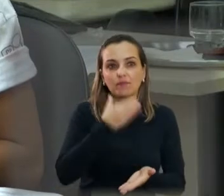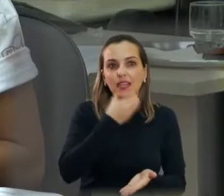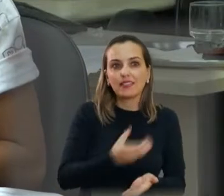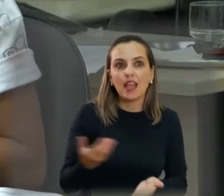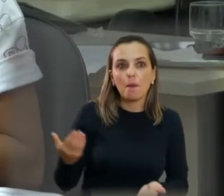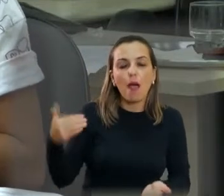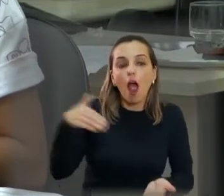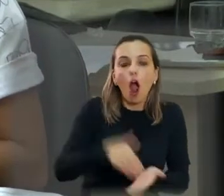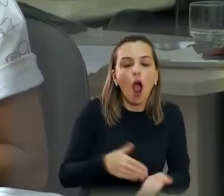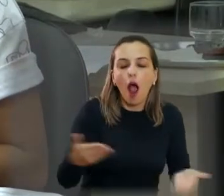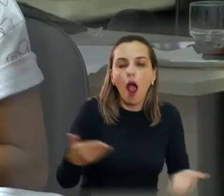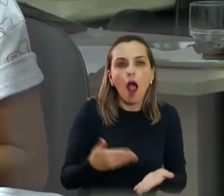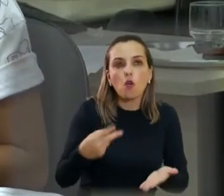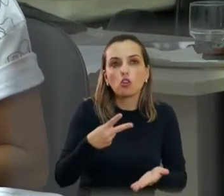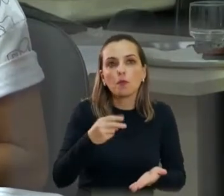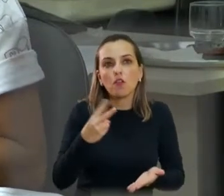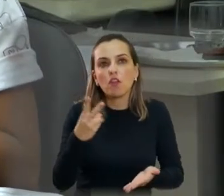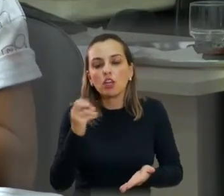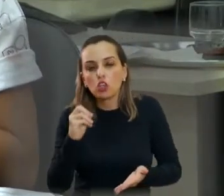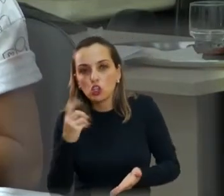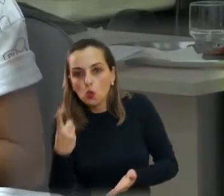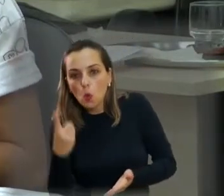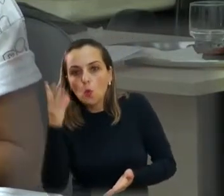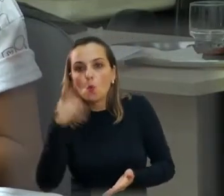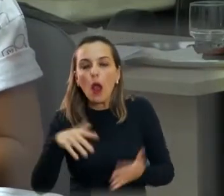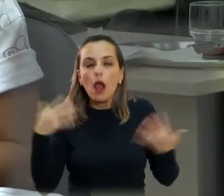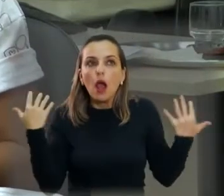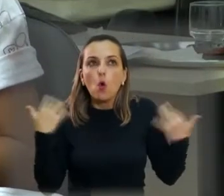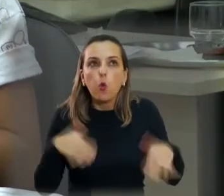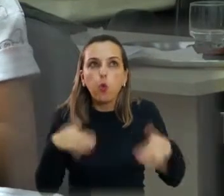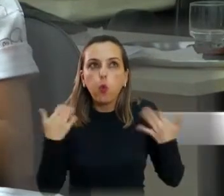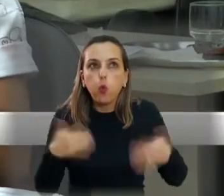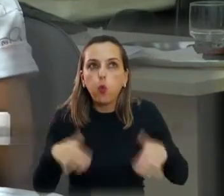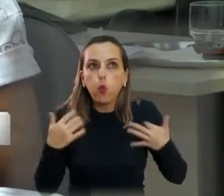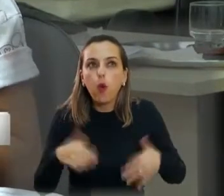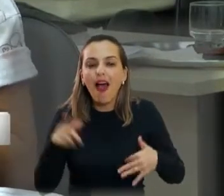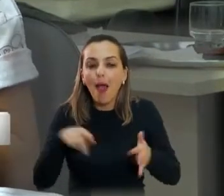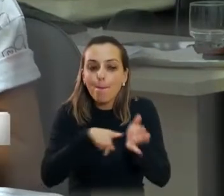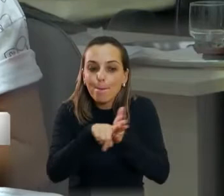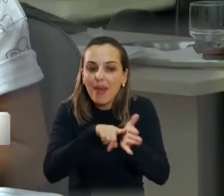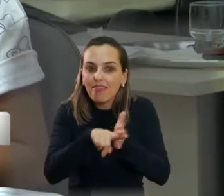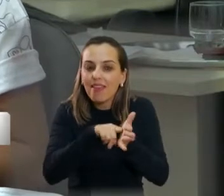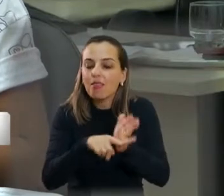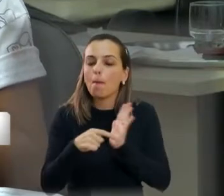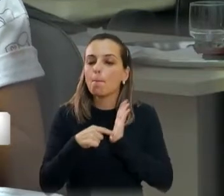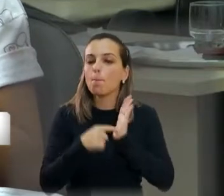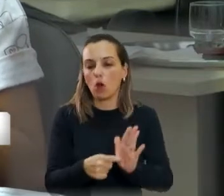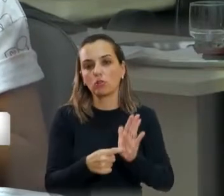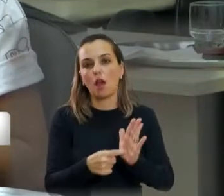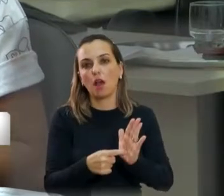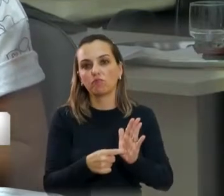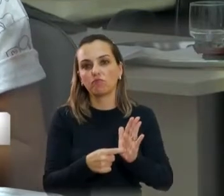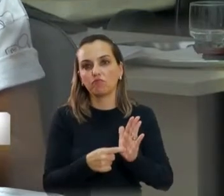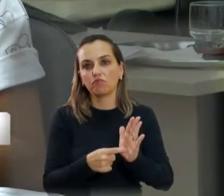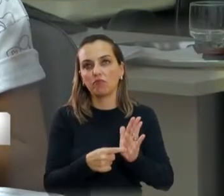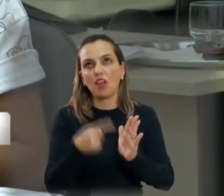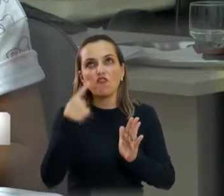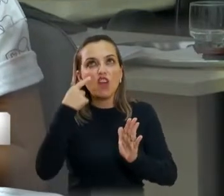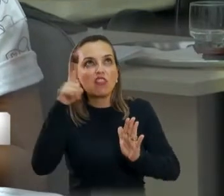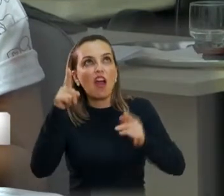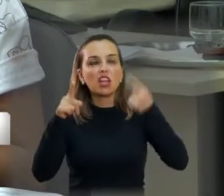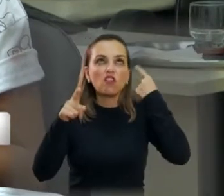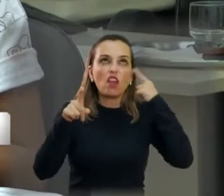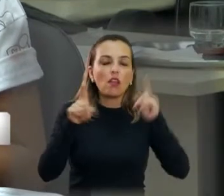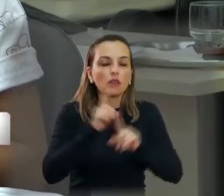dias. Tudo isso é alarmante, tudo isso é muito sério, são dados fidedignos à realidade. Ninguém está inventando isso para te prender